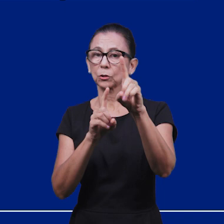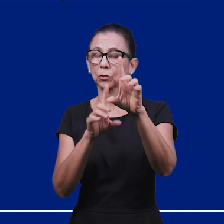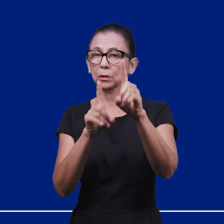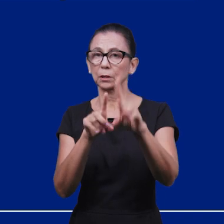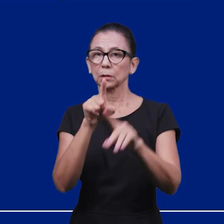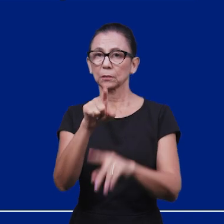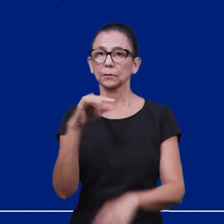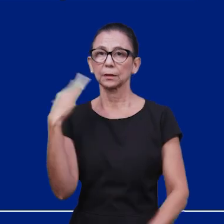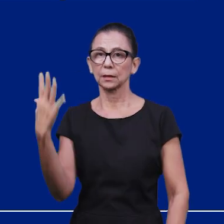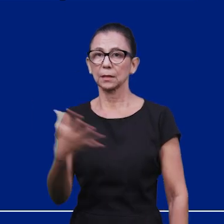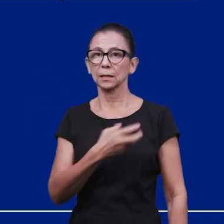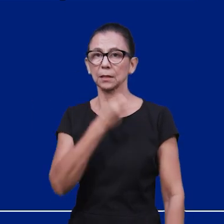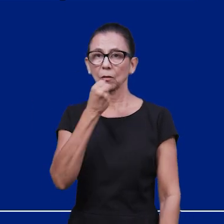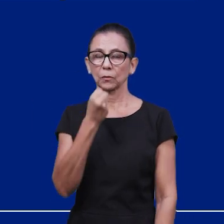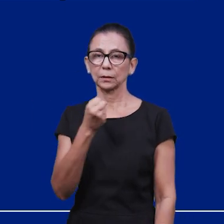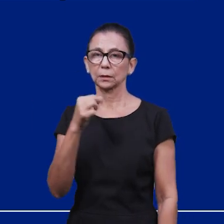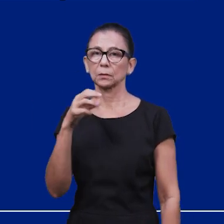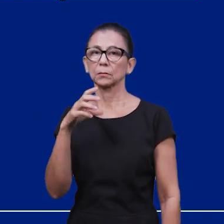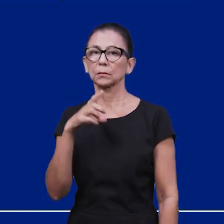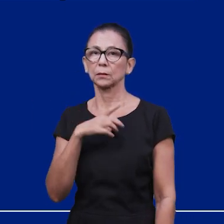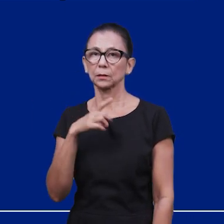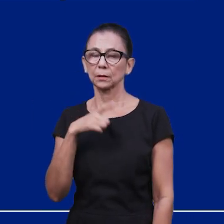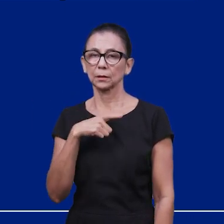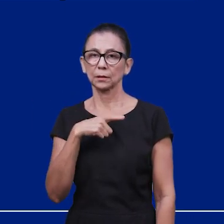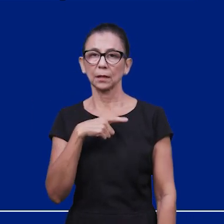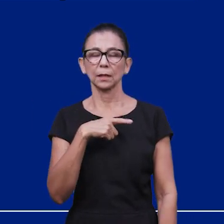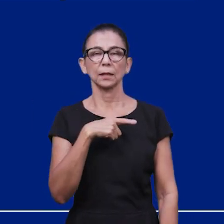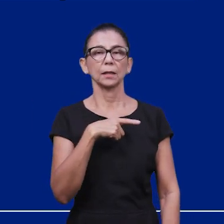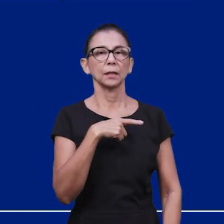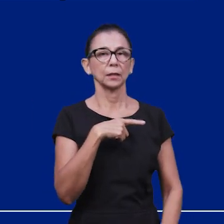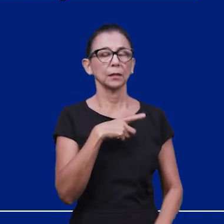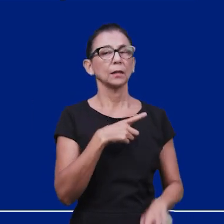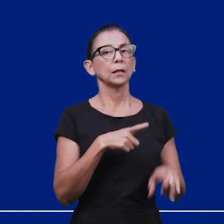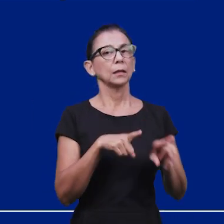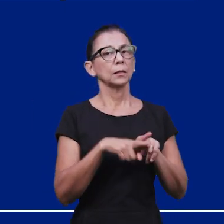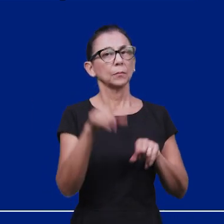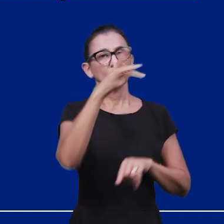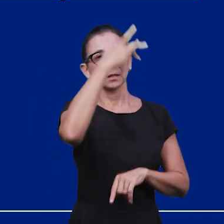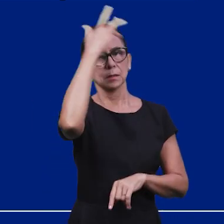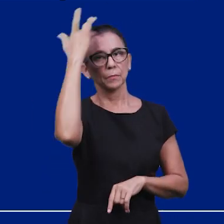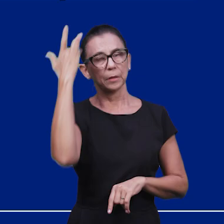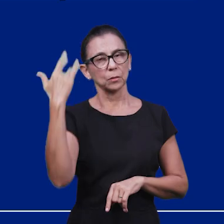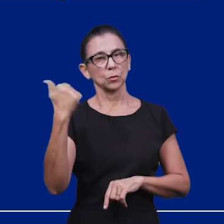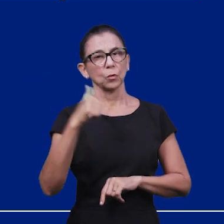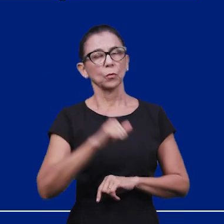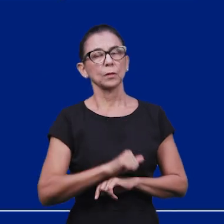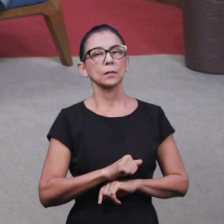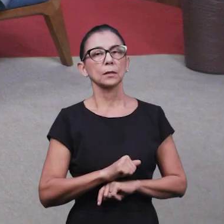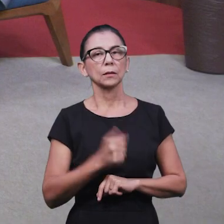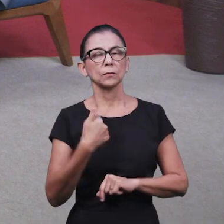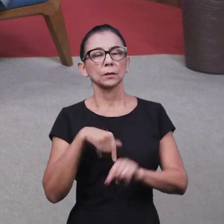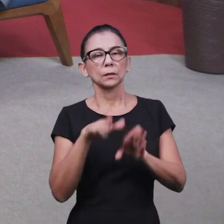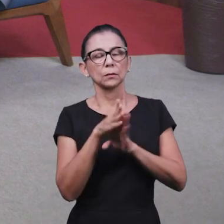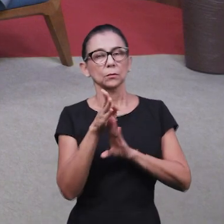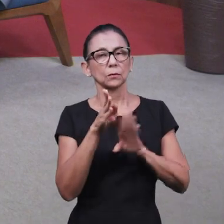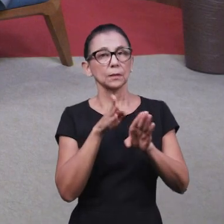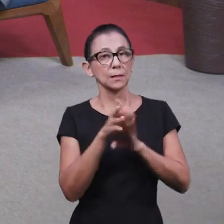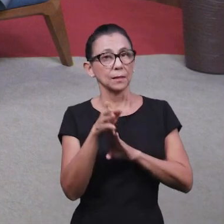te salvarás tanto a ti mesmo como aos que te ouvem.